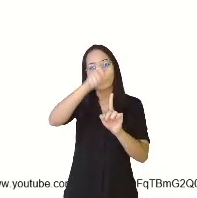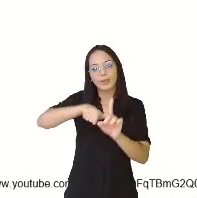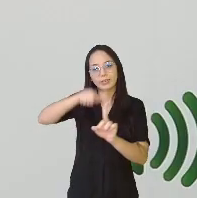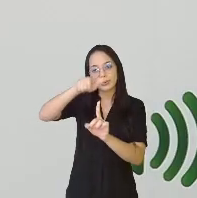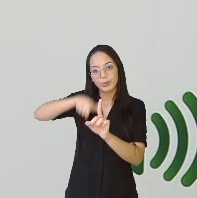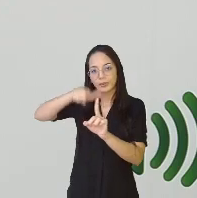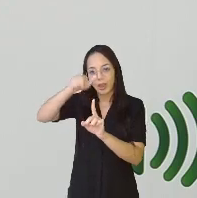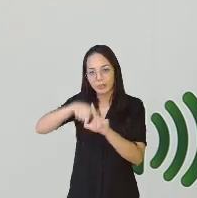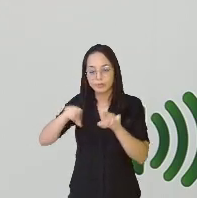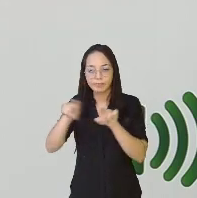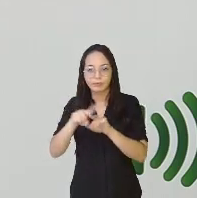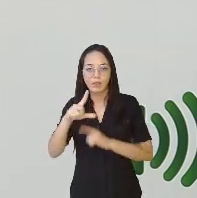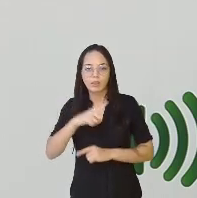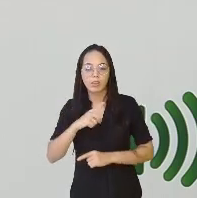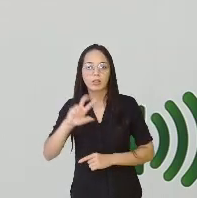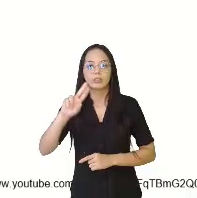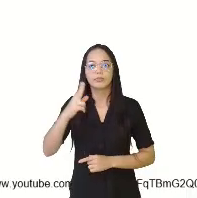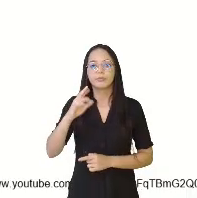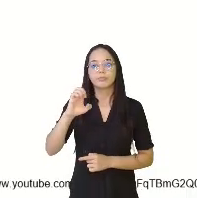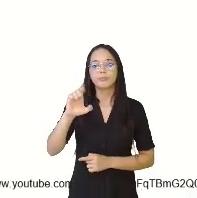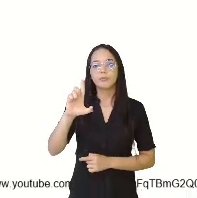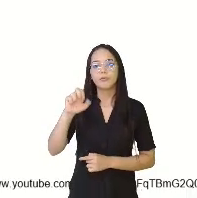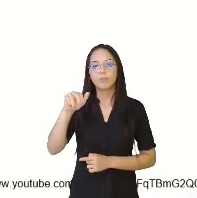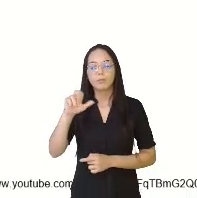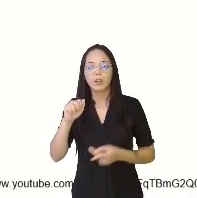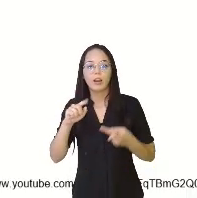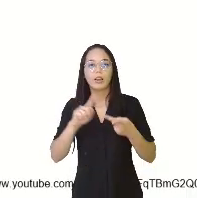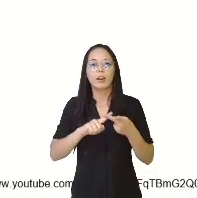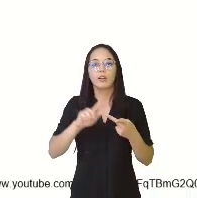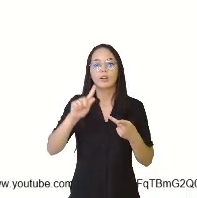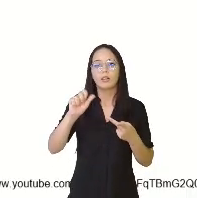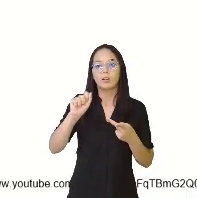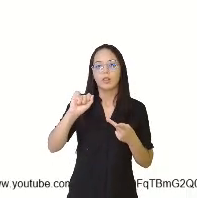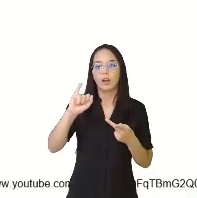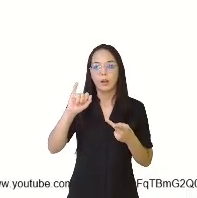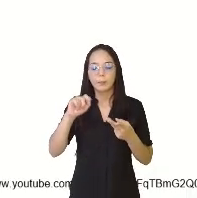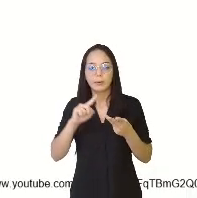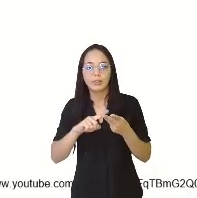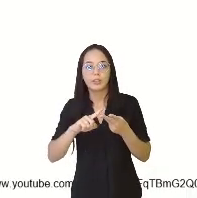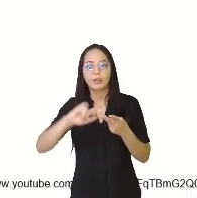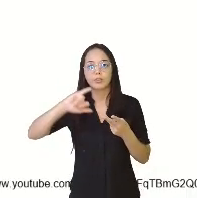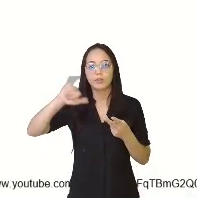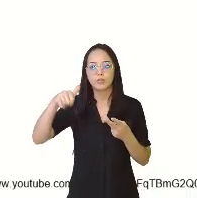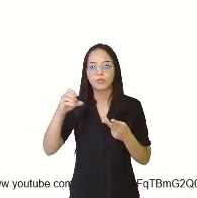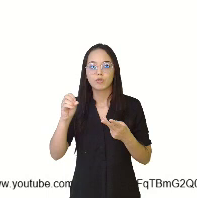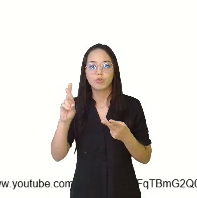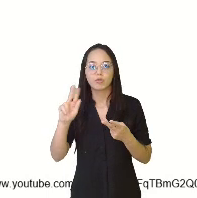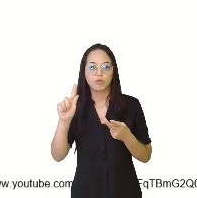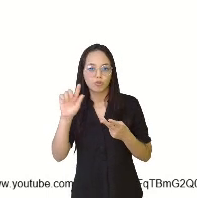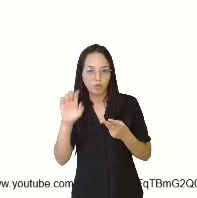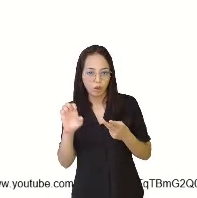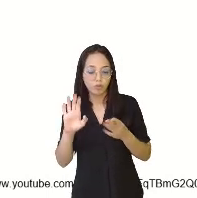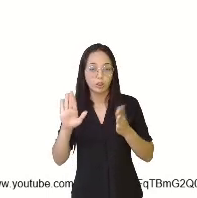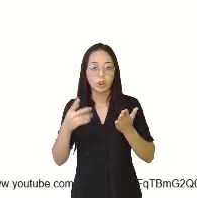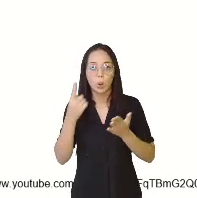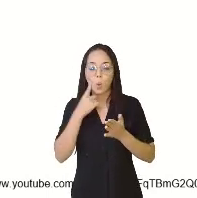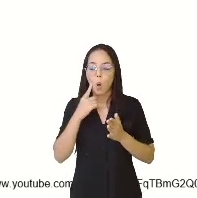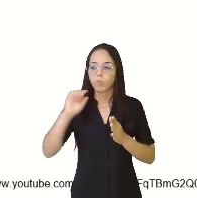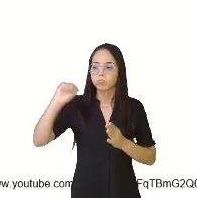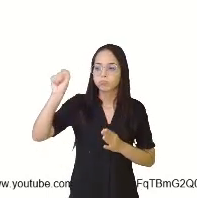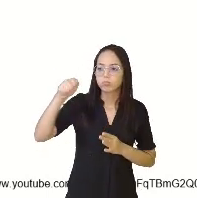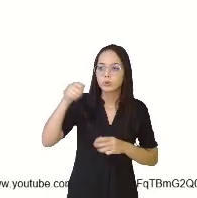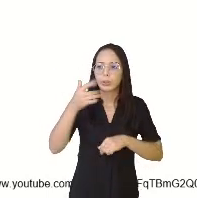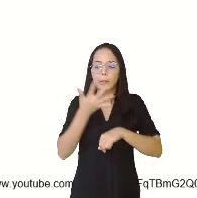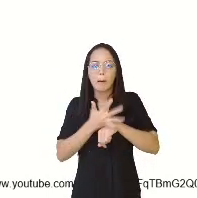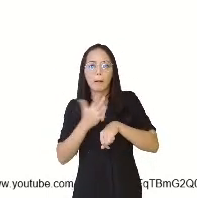personagens. Nós temos aí Helena, Gabi, Jorge. Então, aí os atores estão se apropriando e vão poder ensaiar